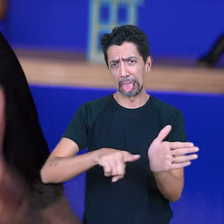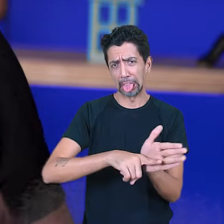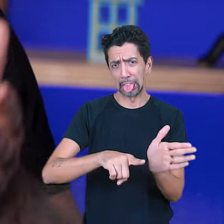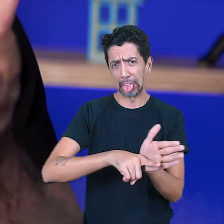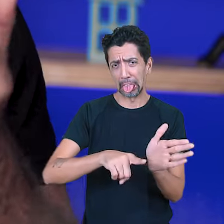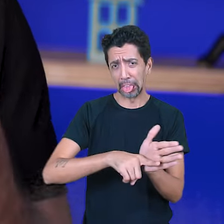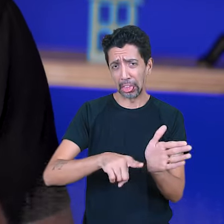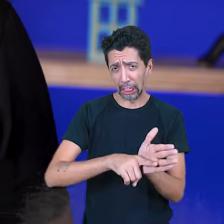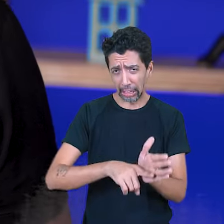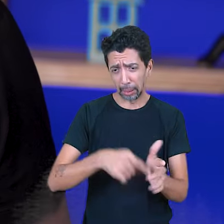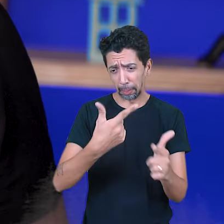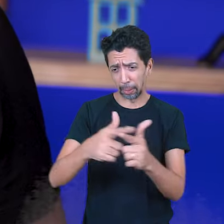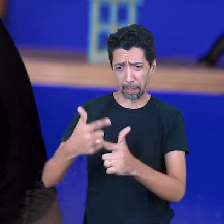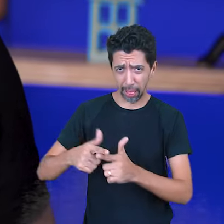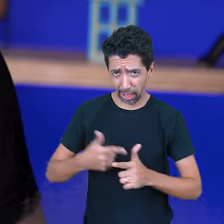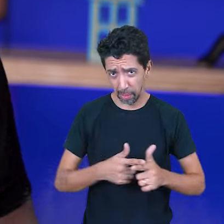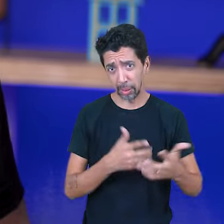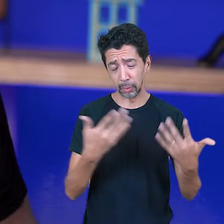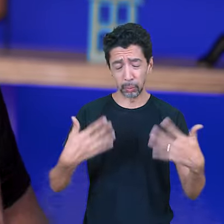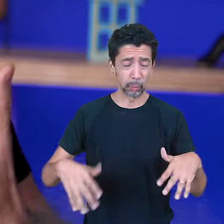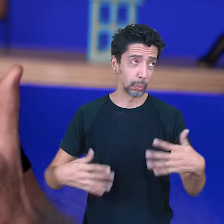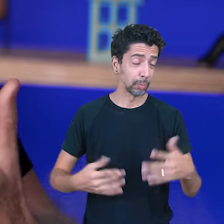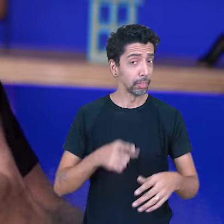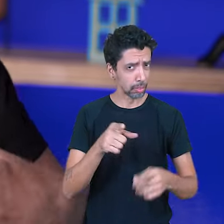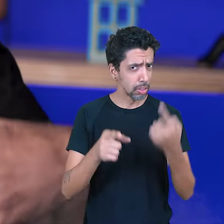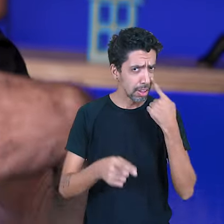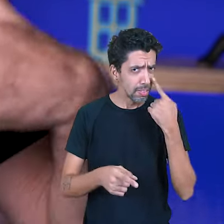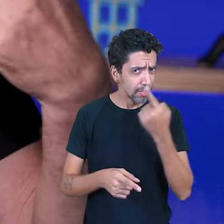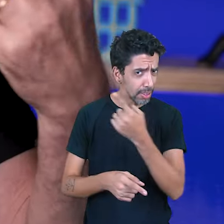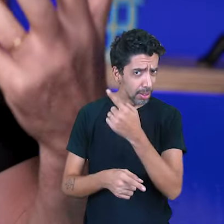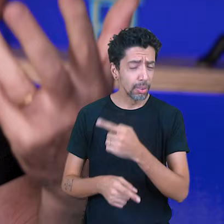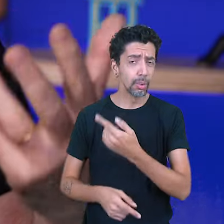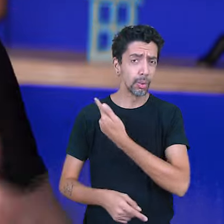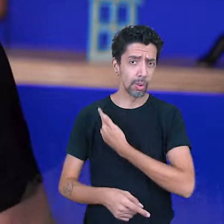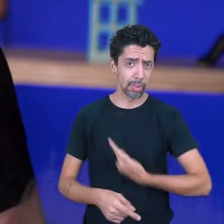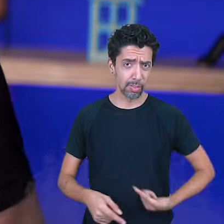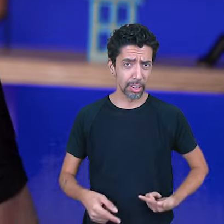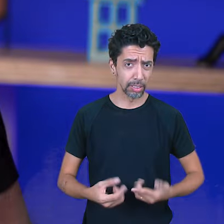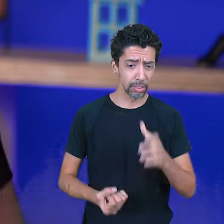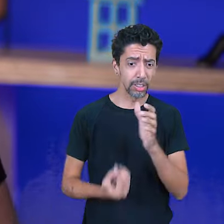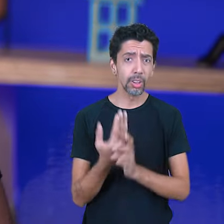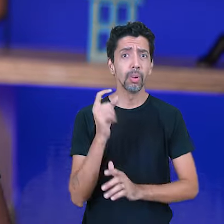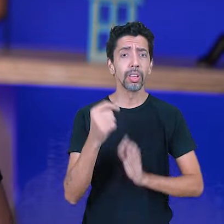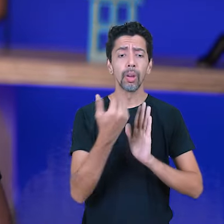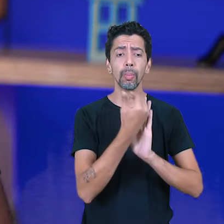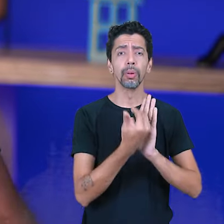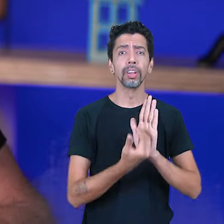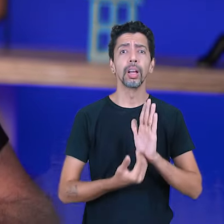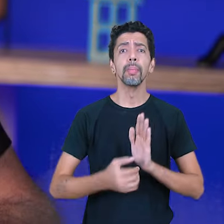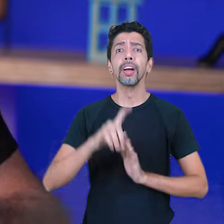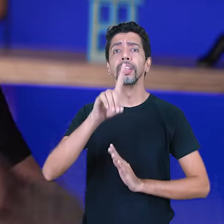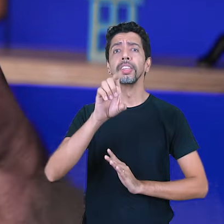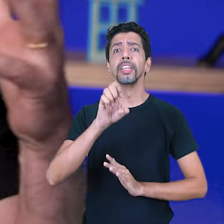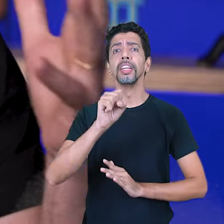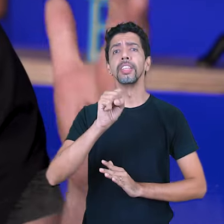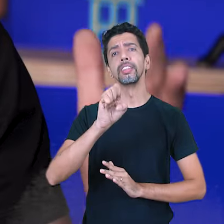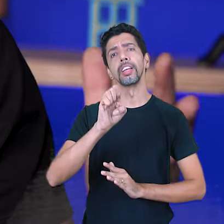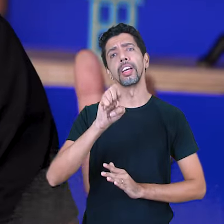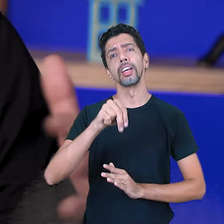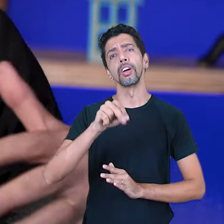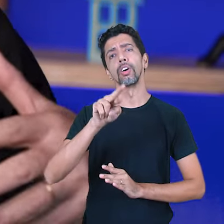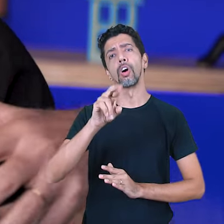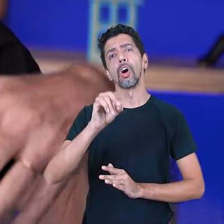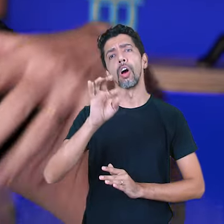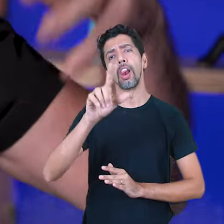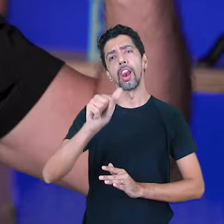problemas e você viu aí né o governo lançou o Desenrola Brasil mas existe programas Como limpa